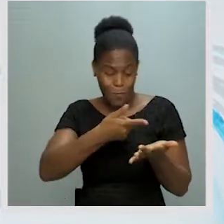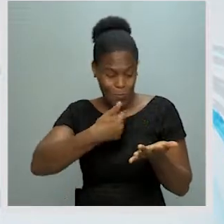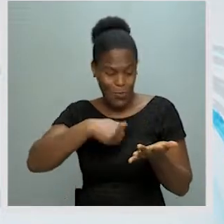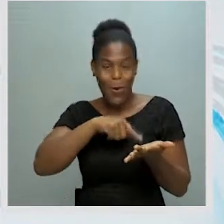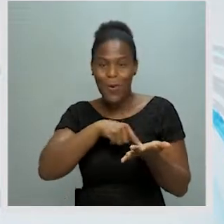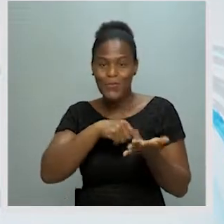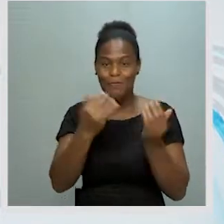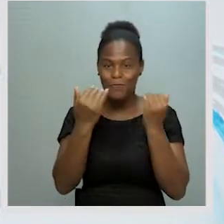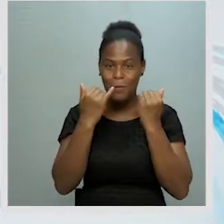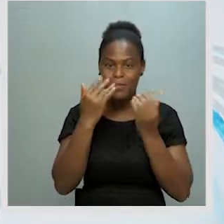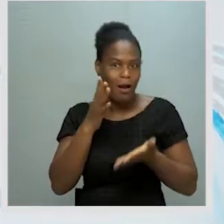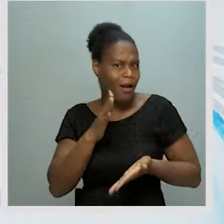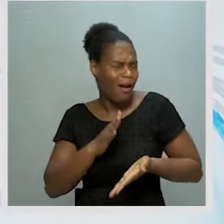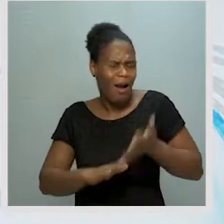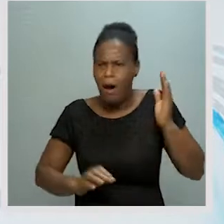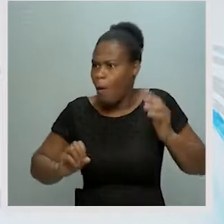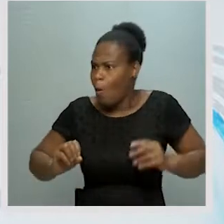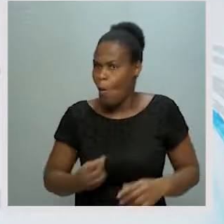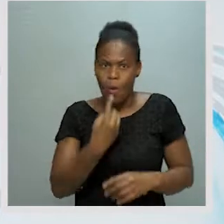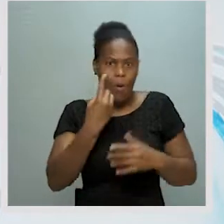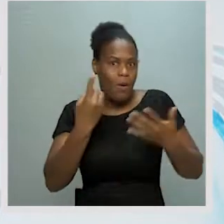mãos e com uma velocidade